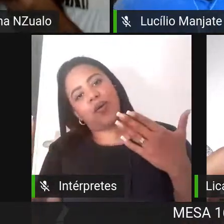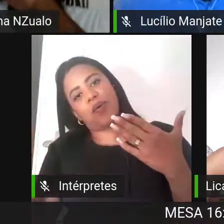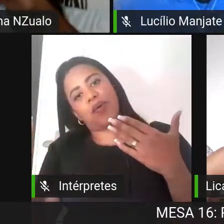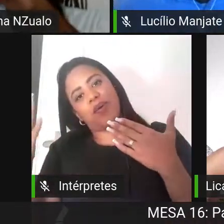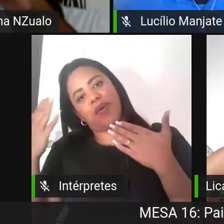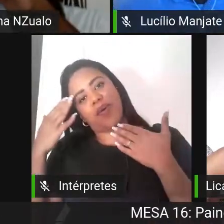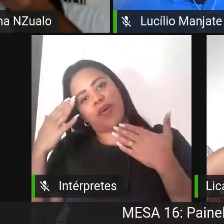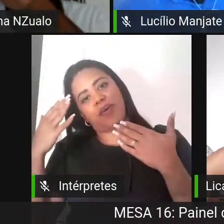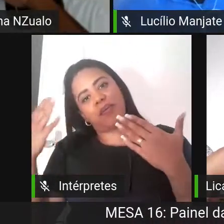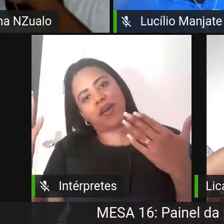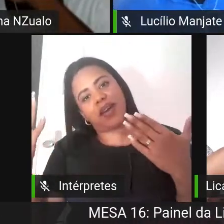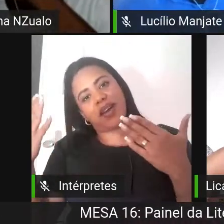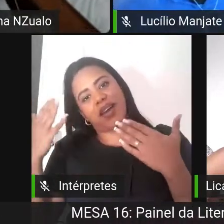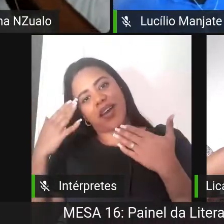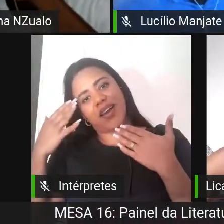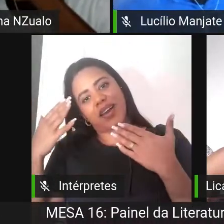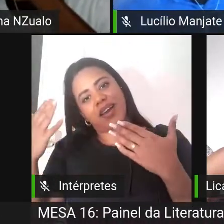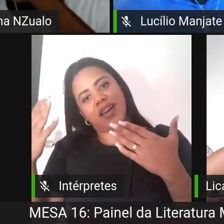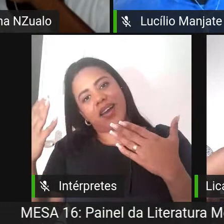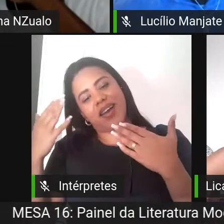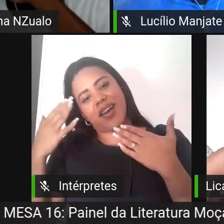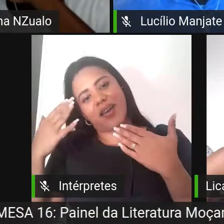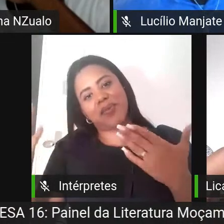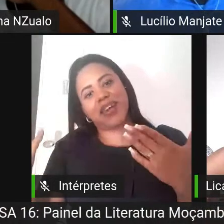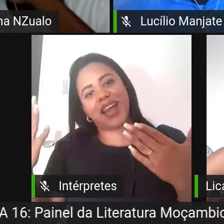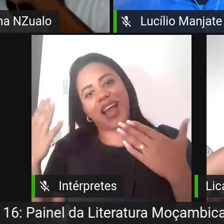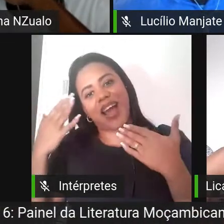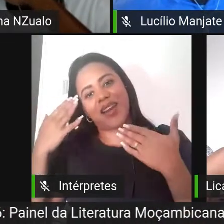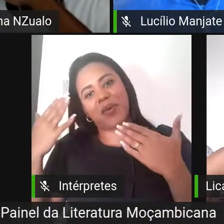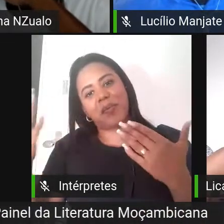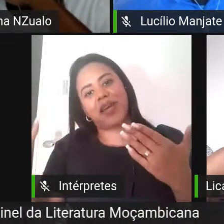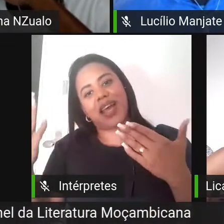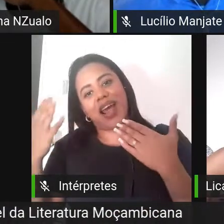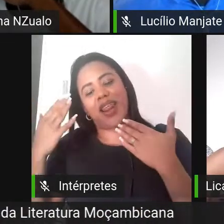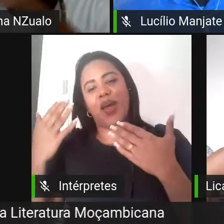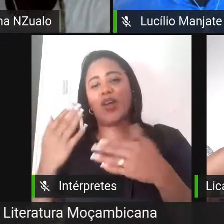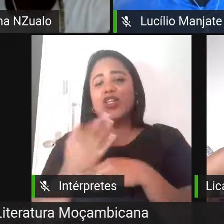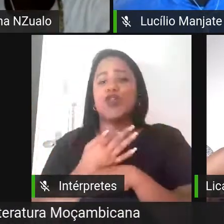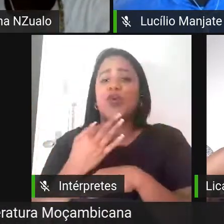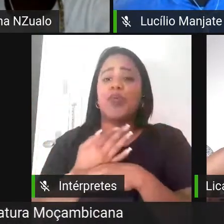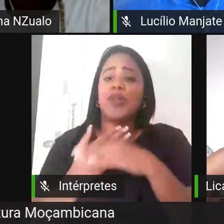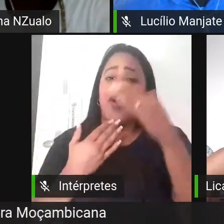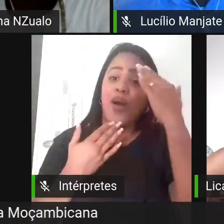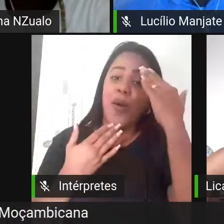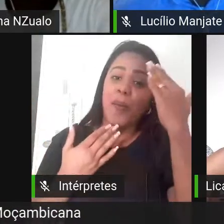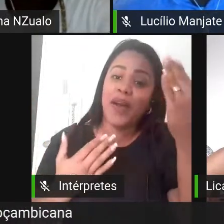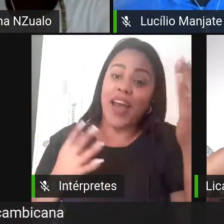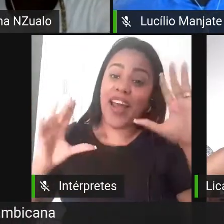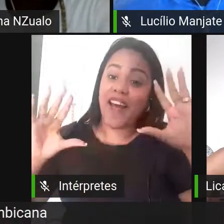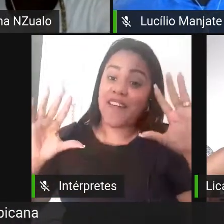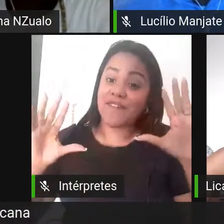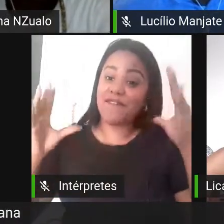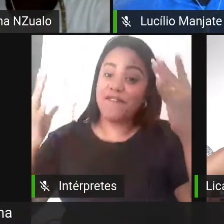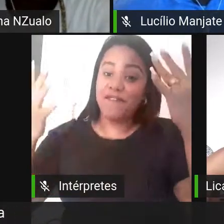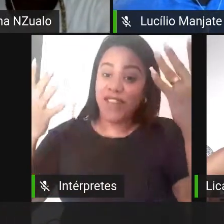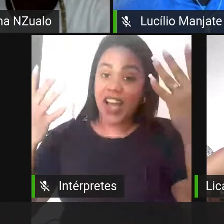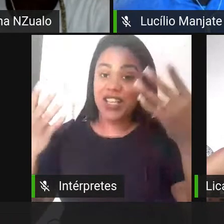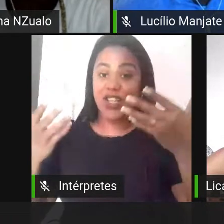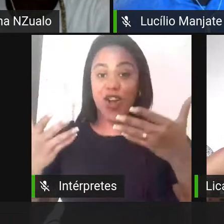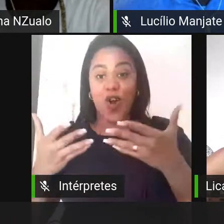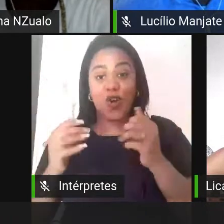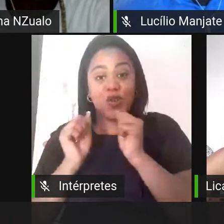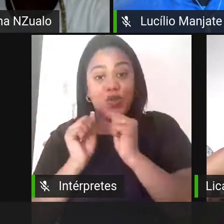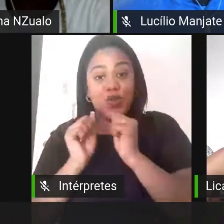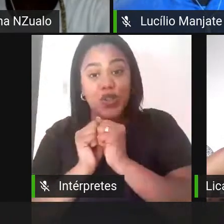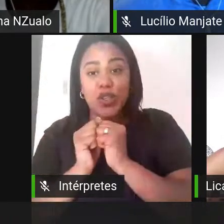então por terem vindo, por terem me suportado, obrigado também à Festa Literária que nos uniu aqui a todos. É tão bom termos um espaço